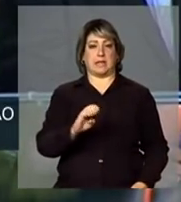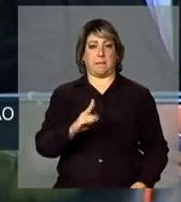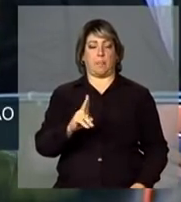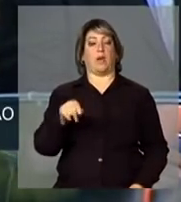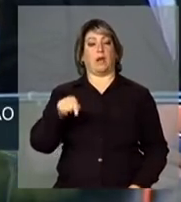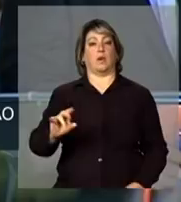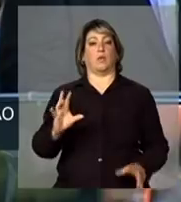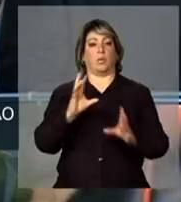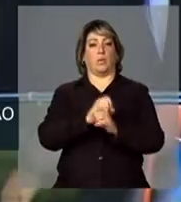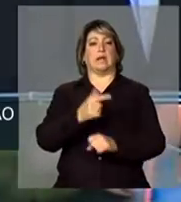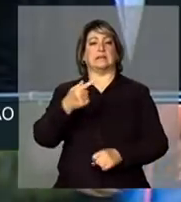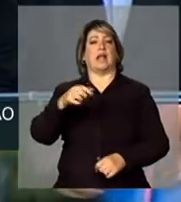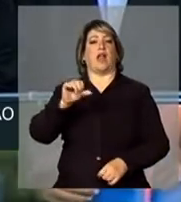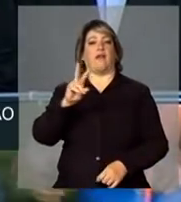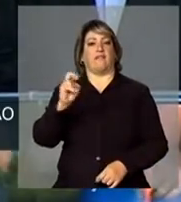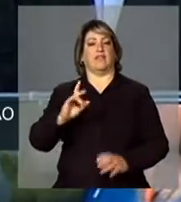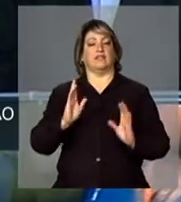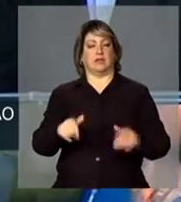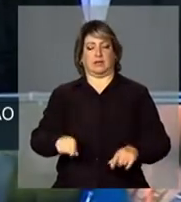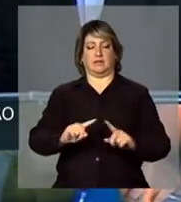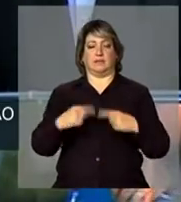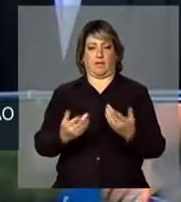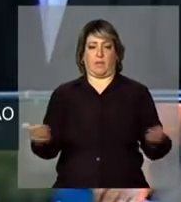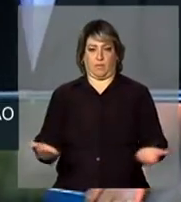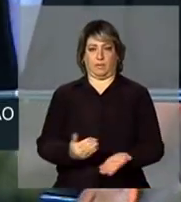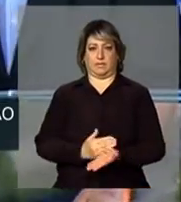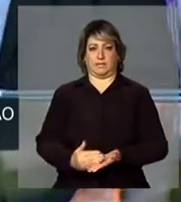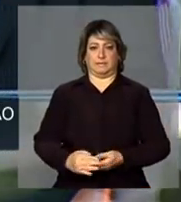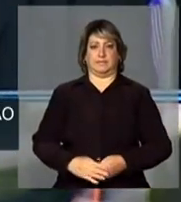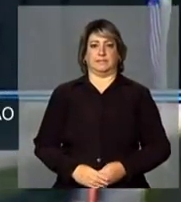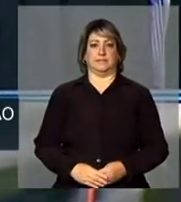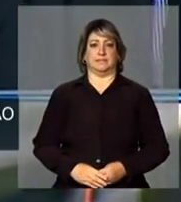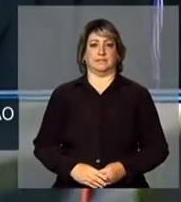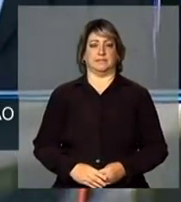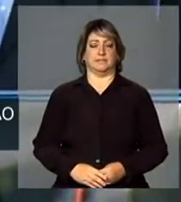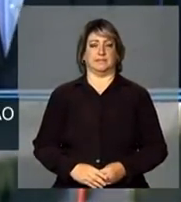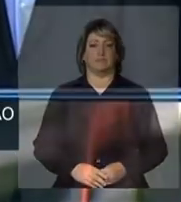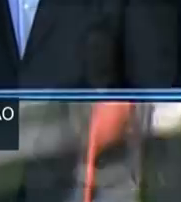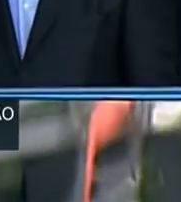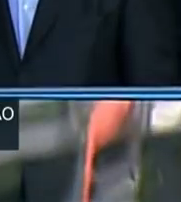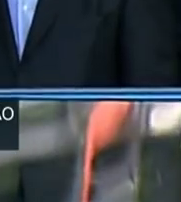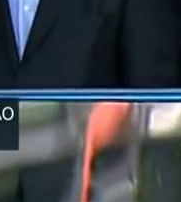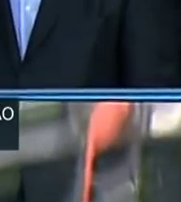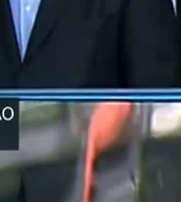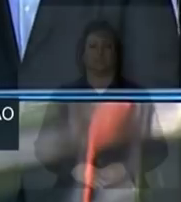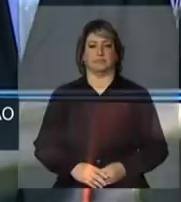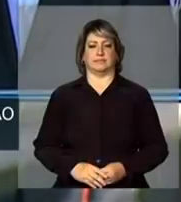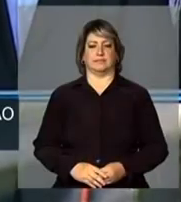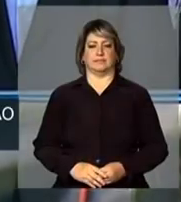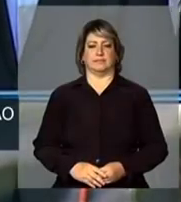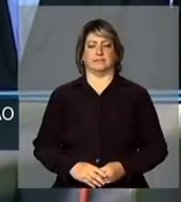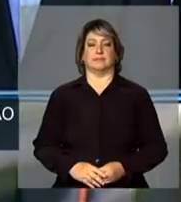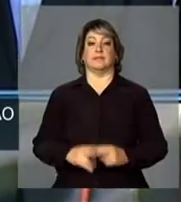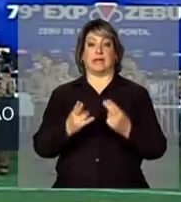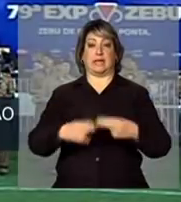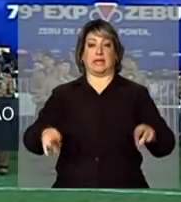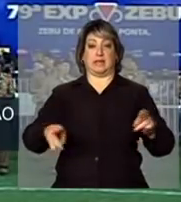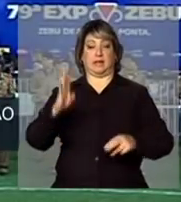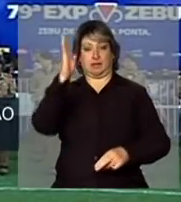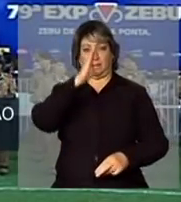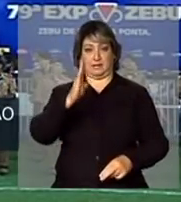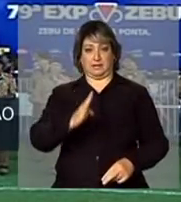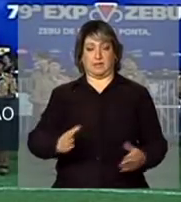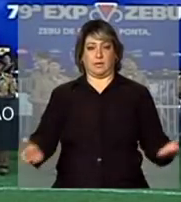número 79 da exposição. Das bandeiras e a execução do hino nacional